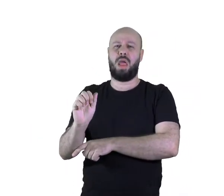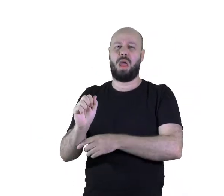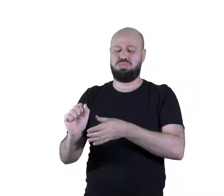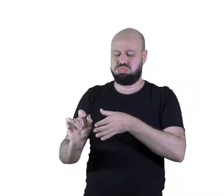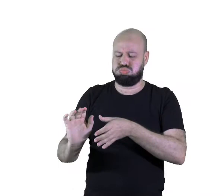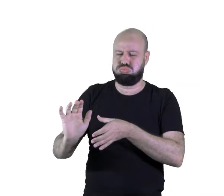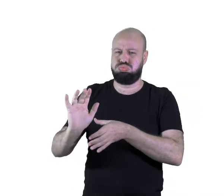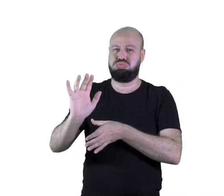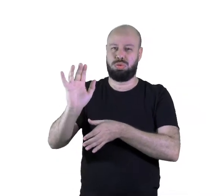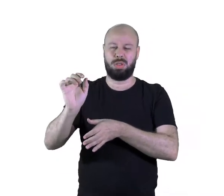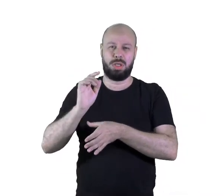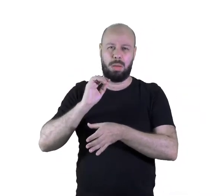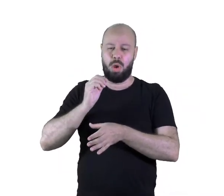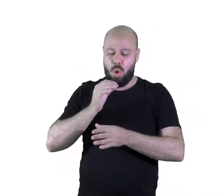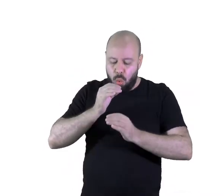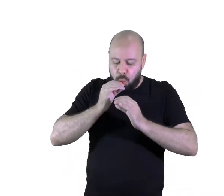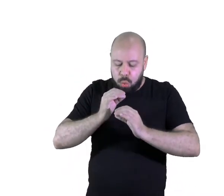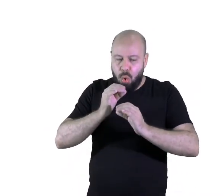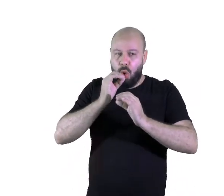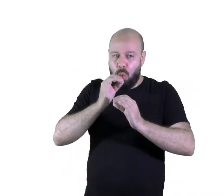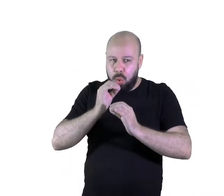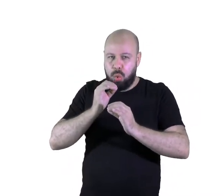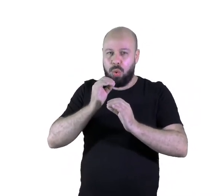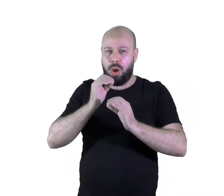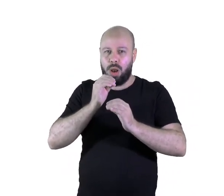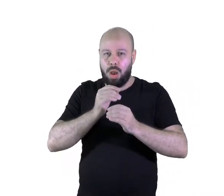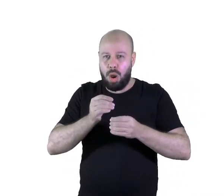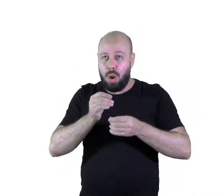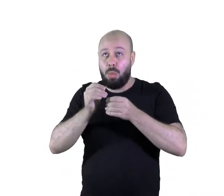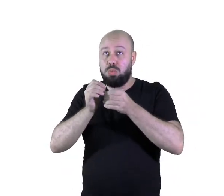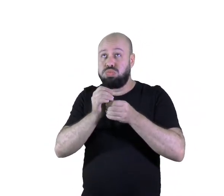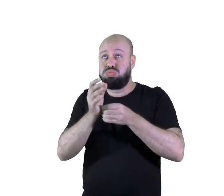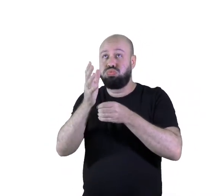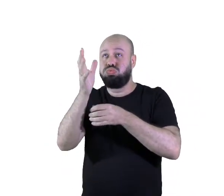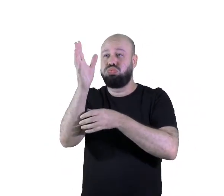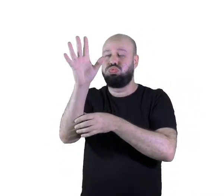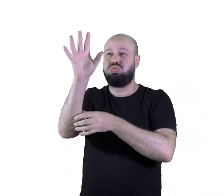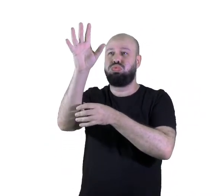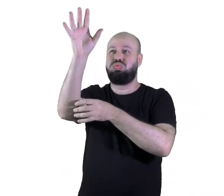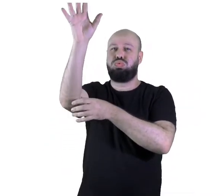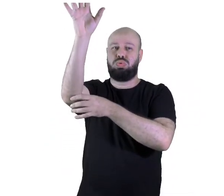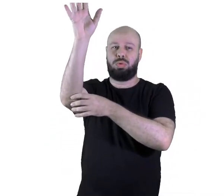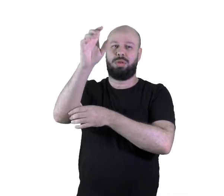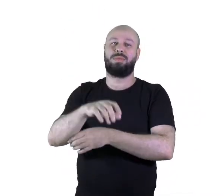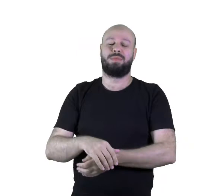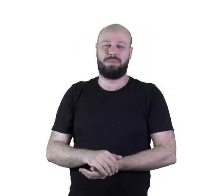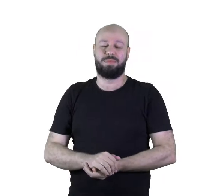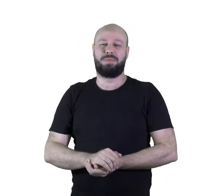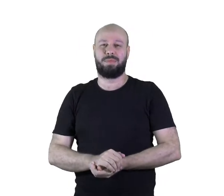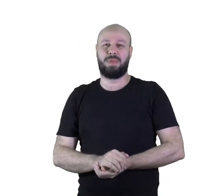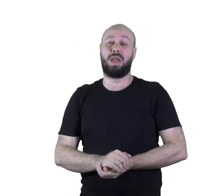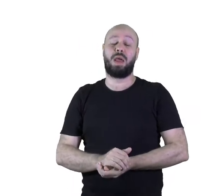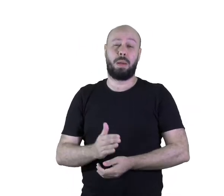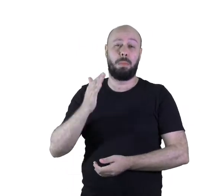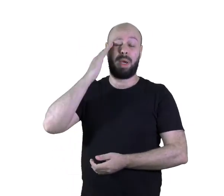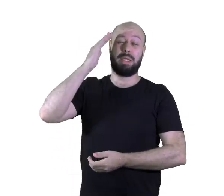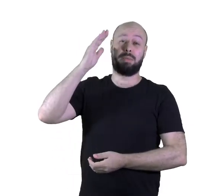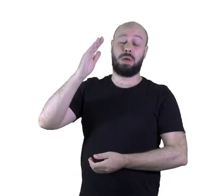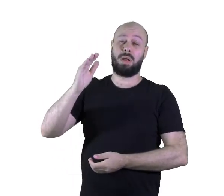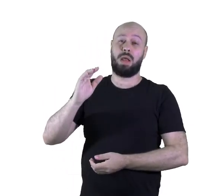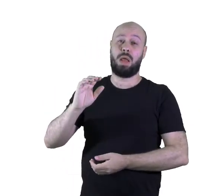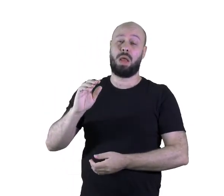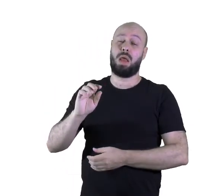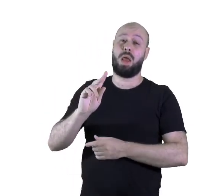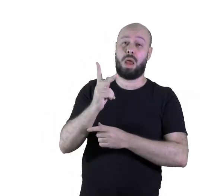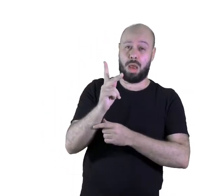aqueles balões que quando a gente solta eles vão embora, né? Então, ele é formado principalmente de